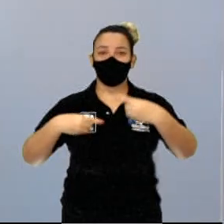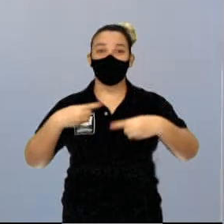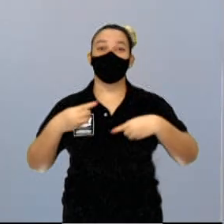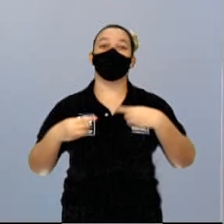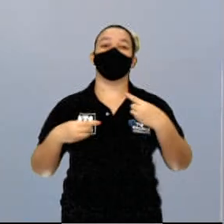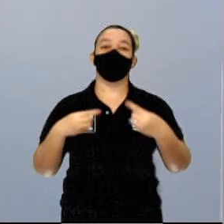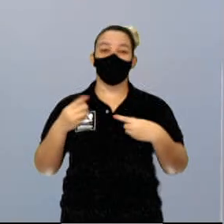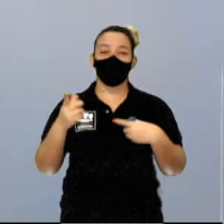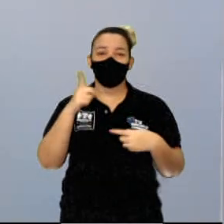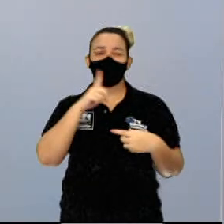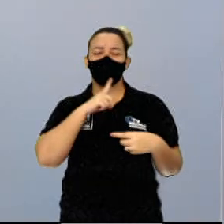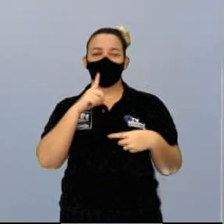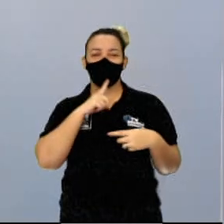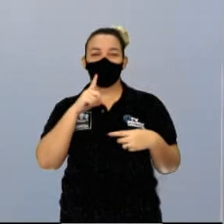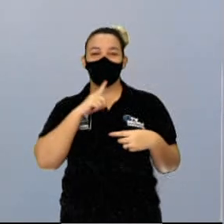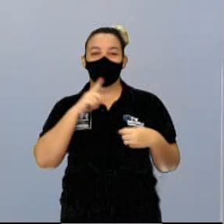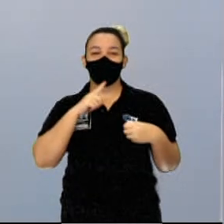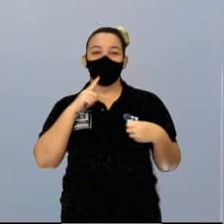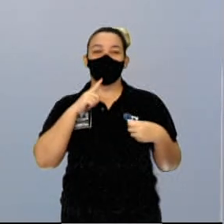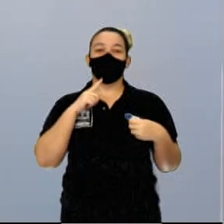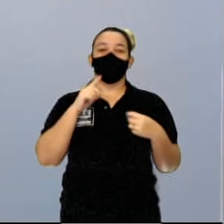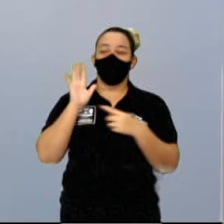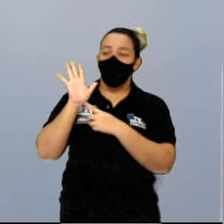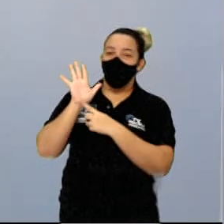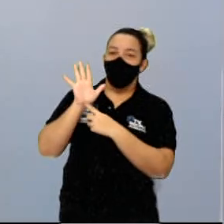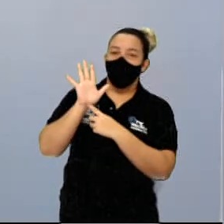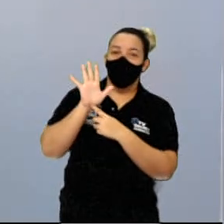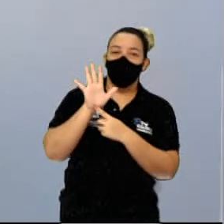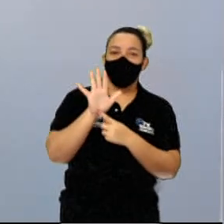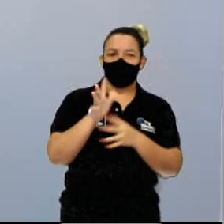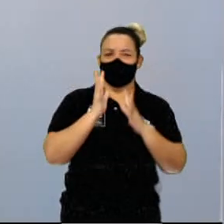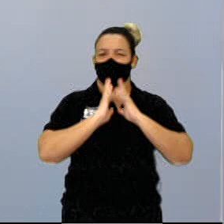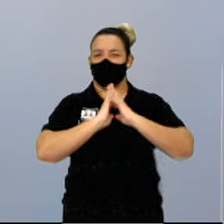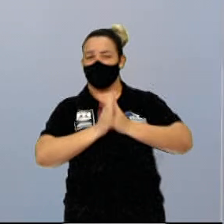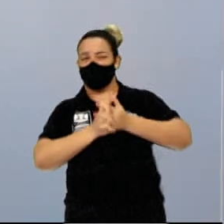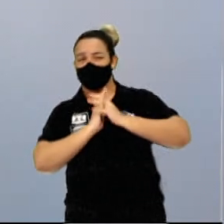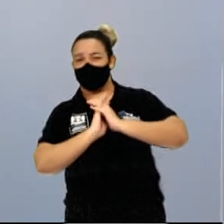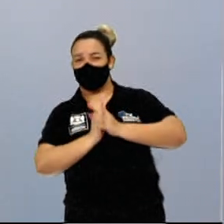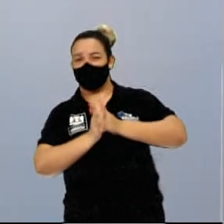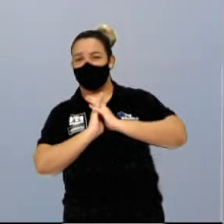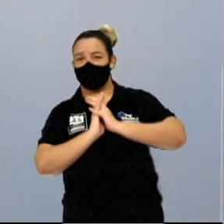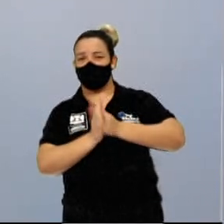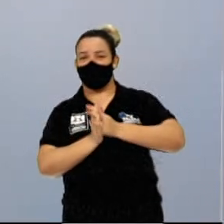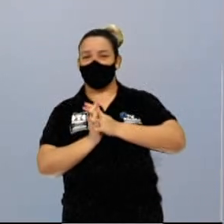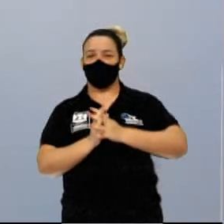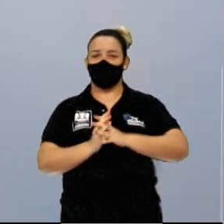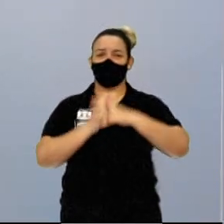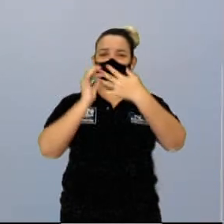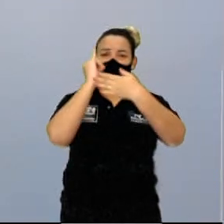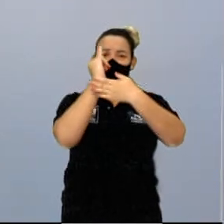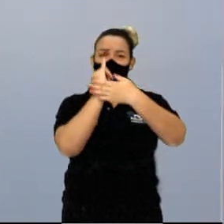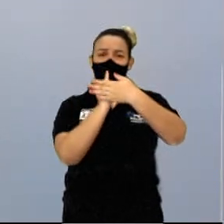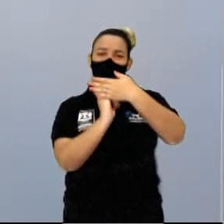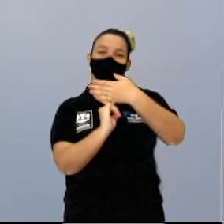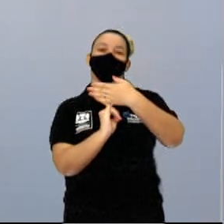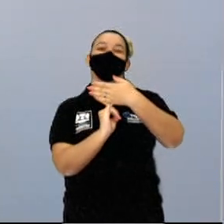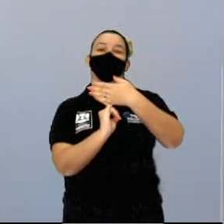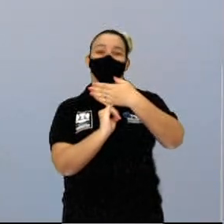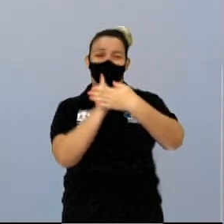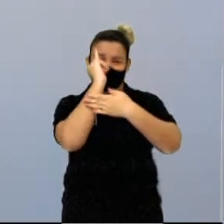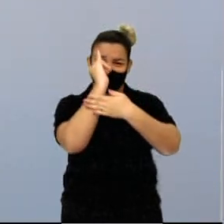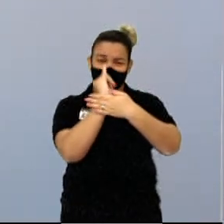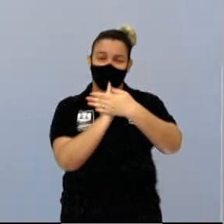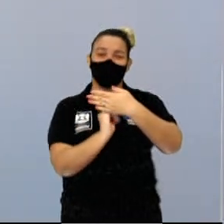vai ter nesse desenvolvimento uma apresentação de um conflito interno. Esse conflito é que vai gerar lá